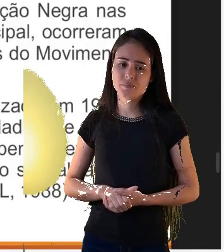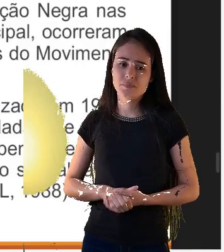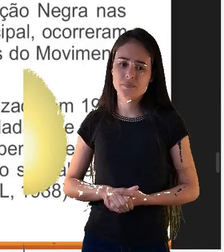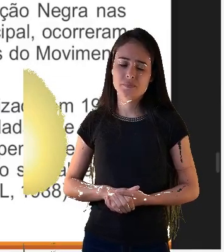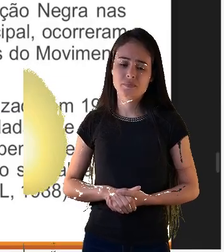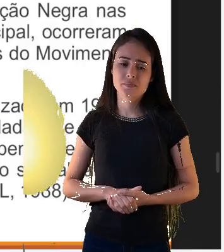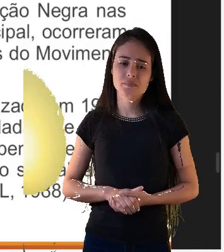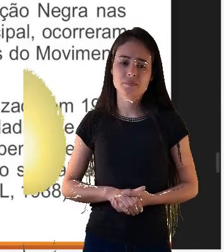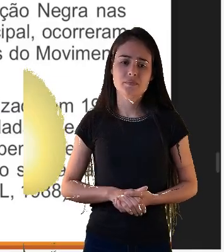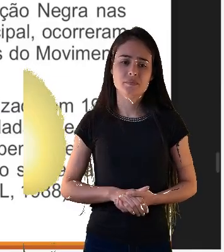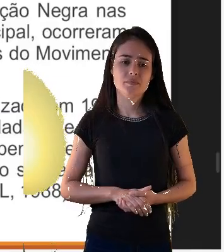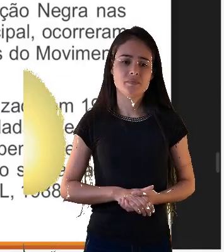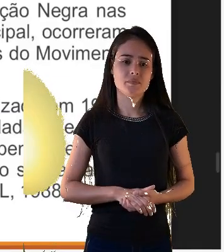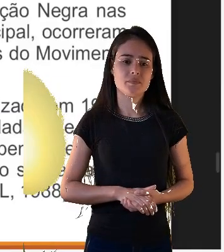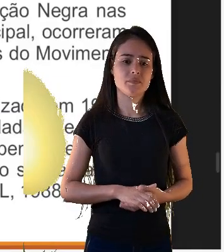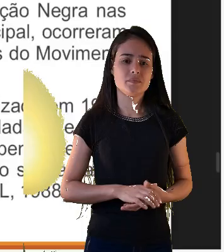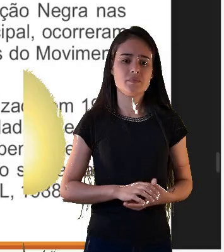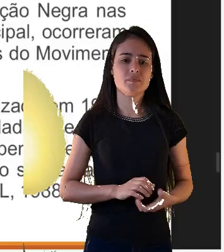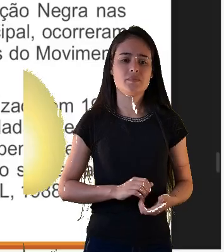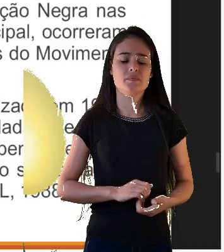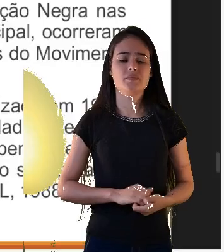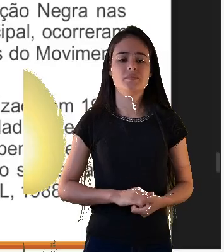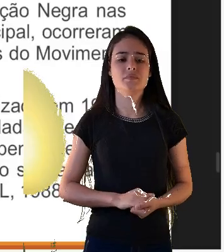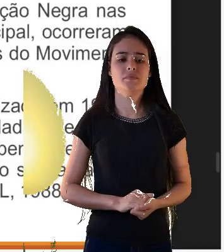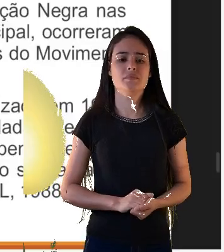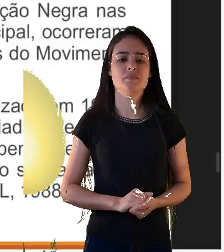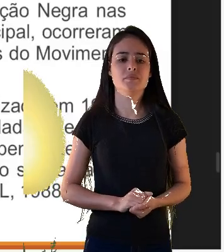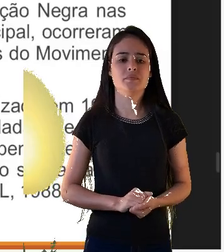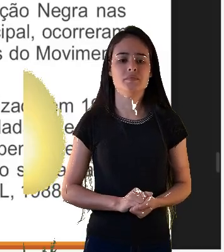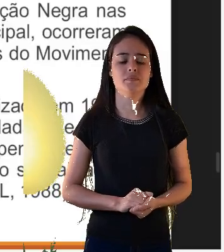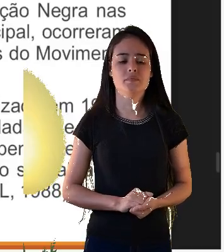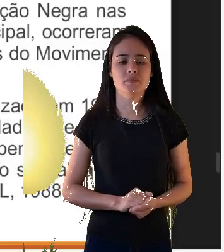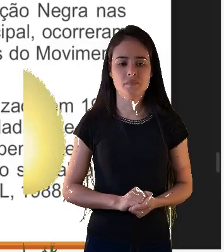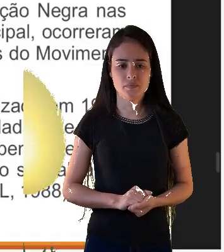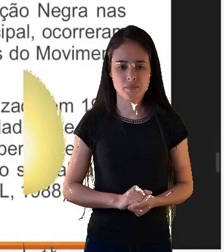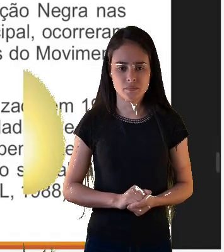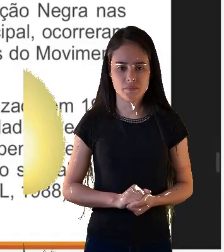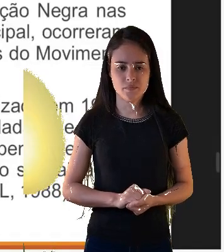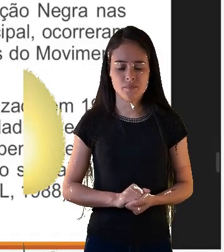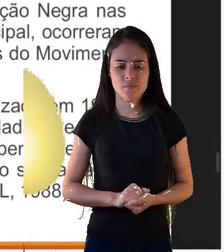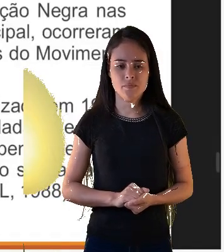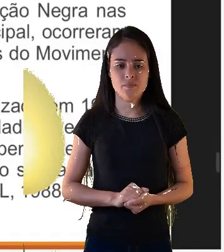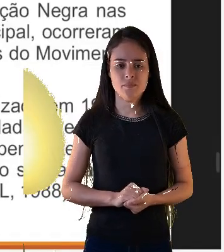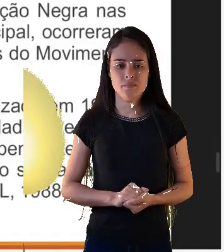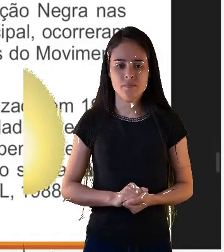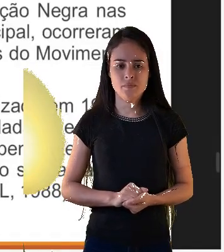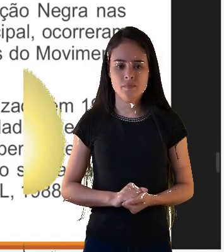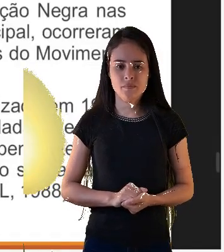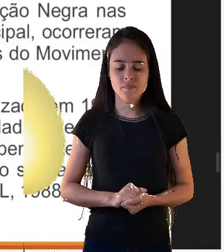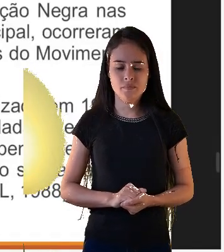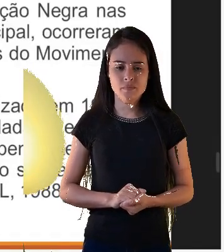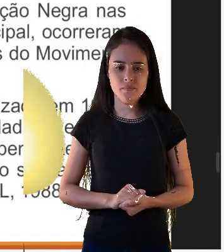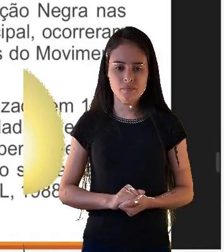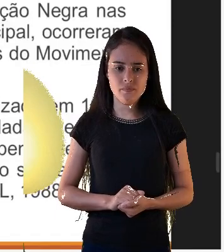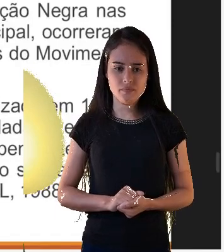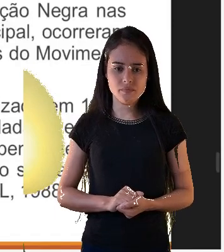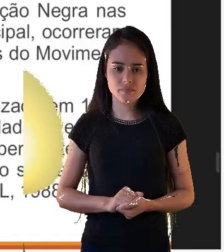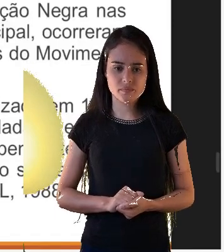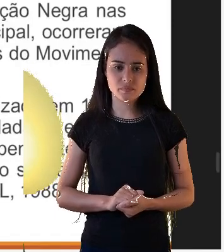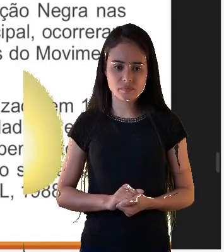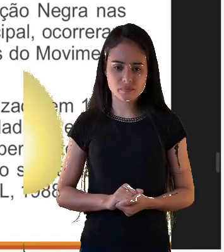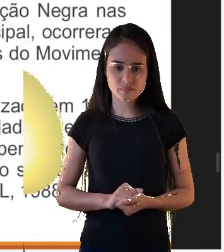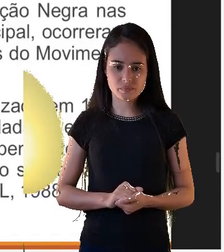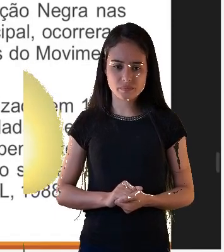tal, nossa, como ela era inteligente, ela foi autodidata. Mas, na maioria das vezes, pessoas negras são autodidatas porque elas não